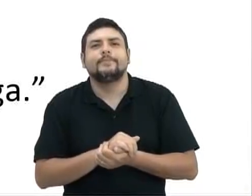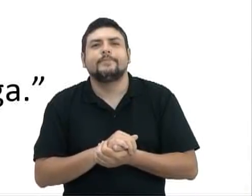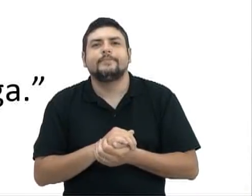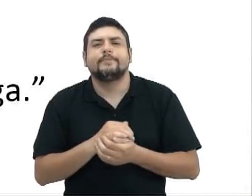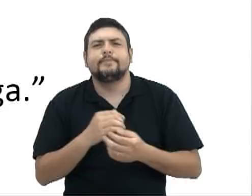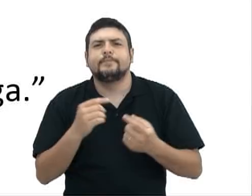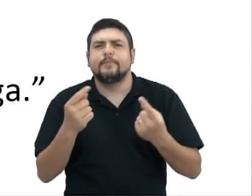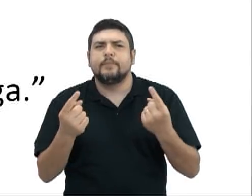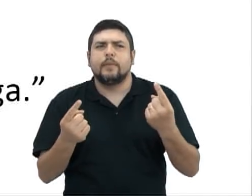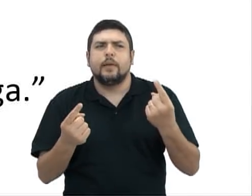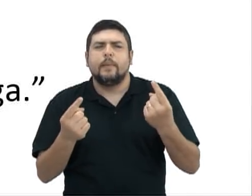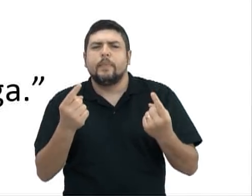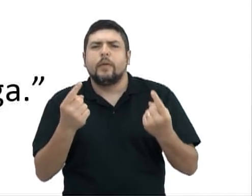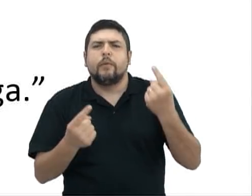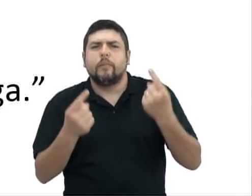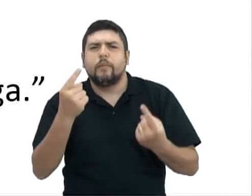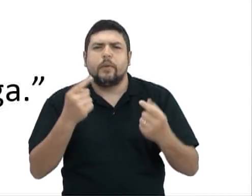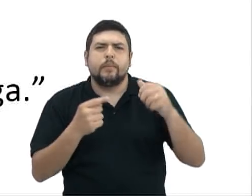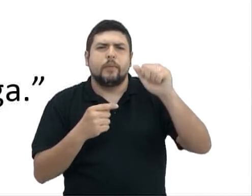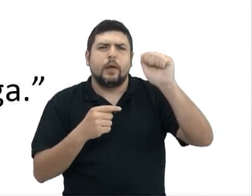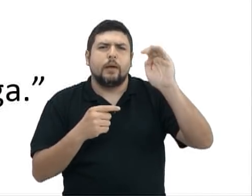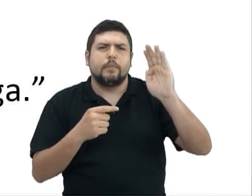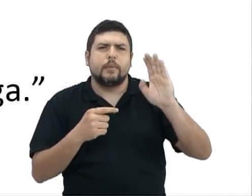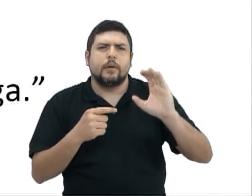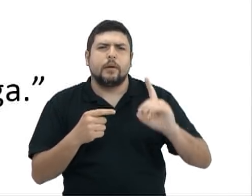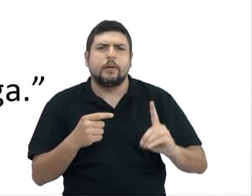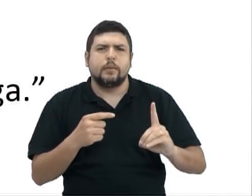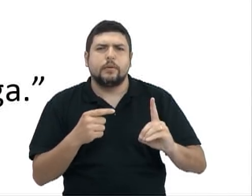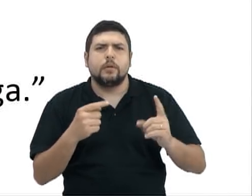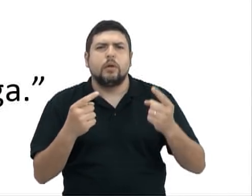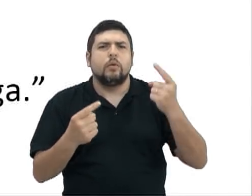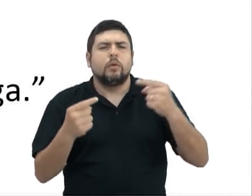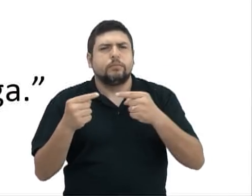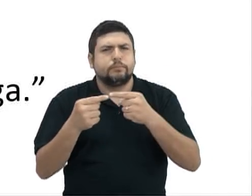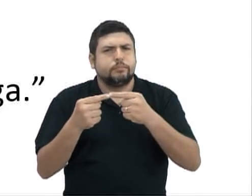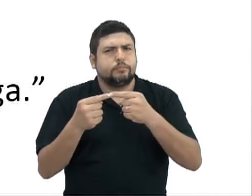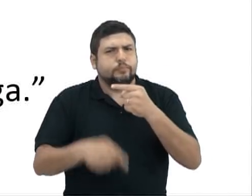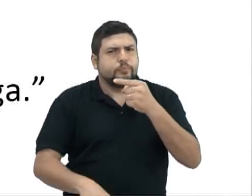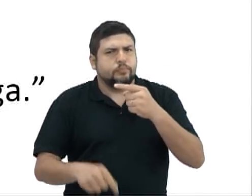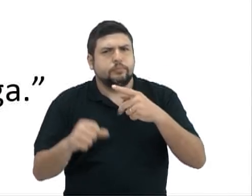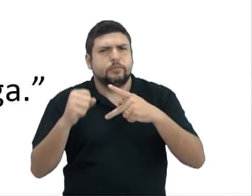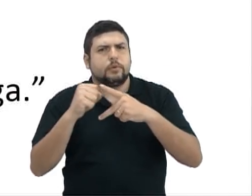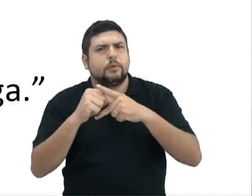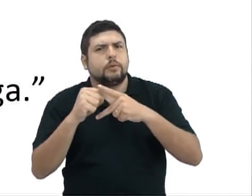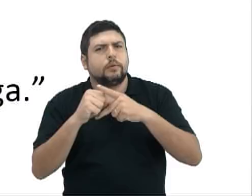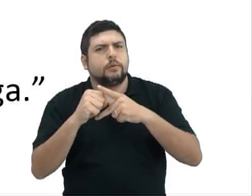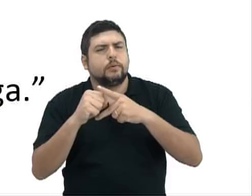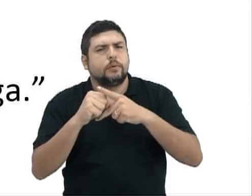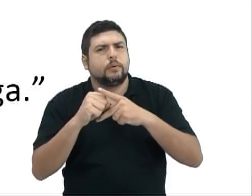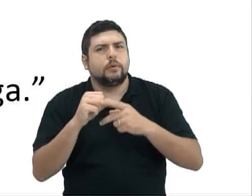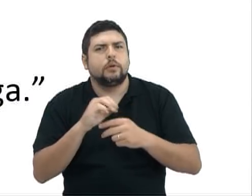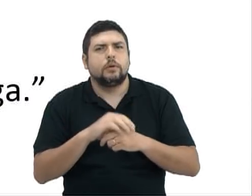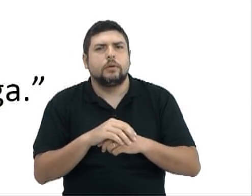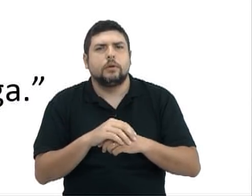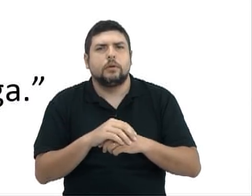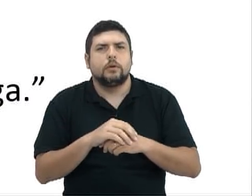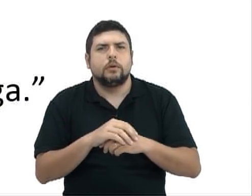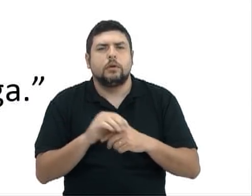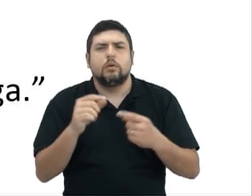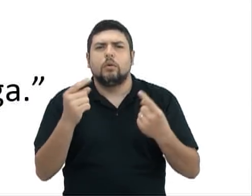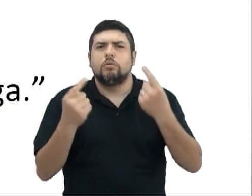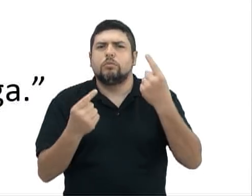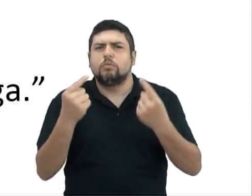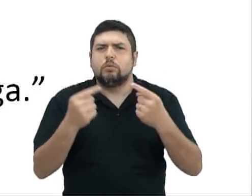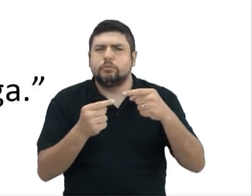alternativa abaixo a palavra em negrito não está ocupando a função de um pronome pessoal? Qual aqui a palavra não